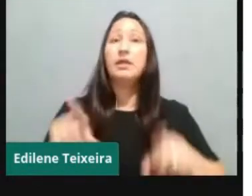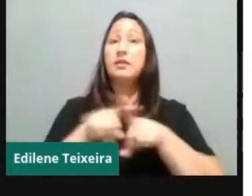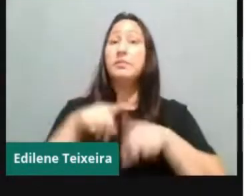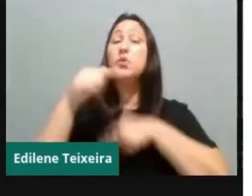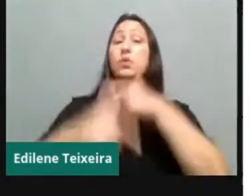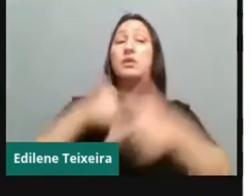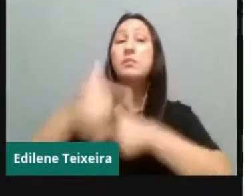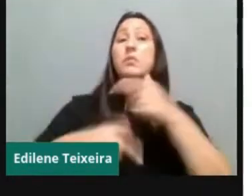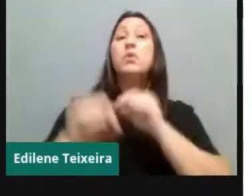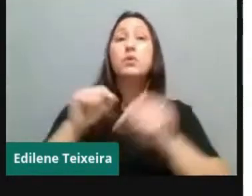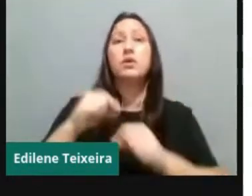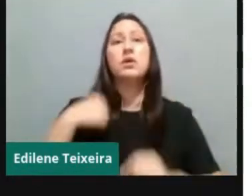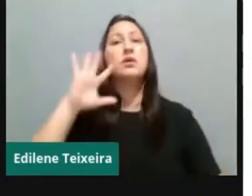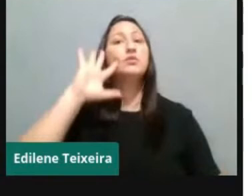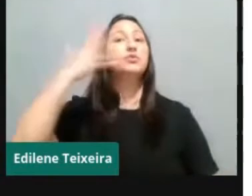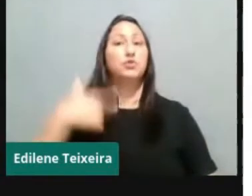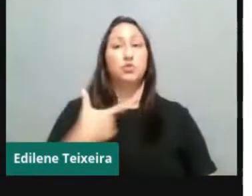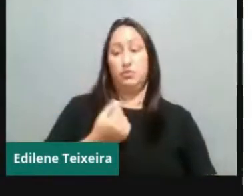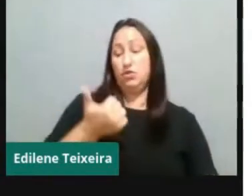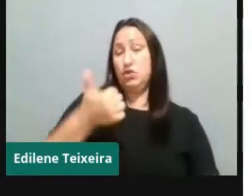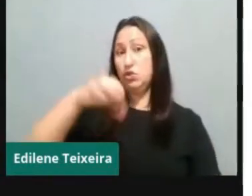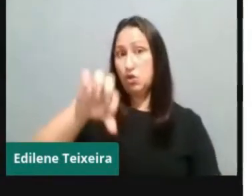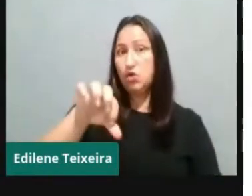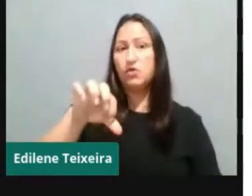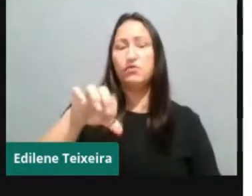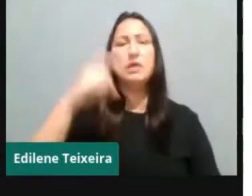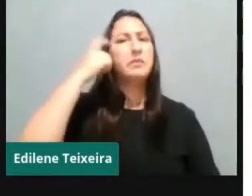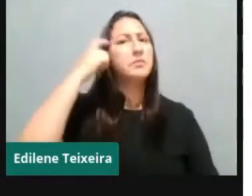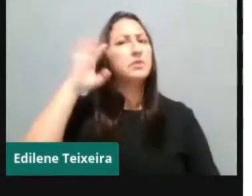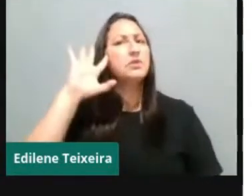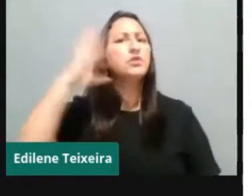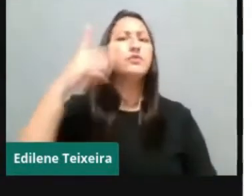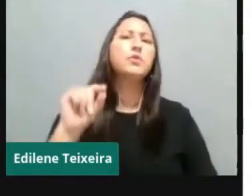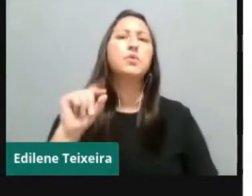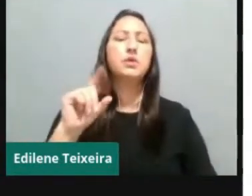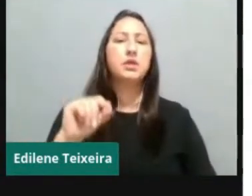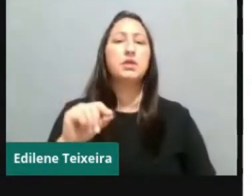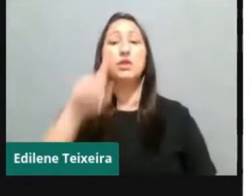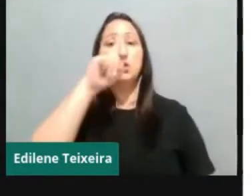2019, onde nós fomos capazes de predizer o risco para transtorno bipolar